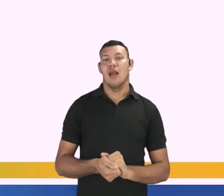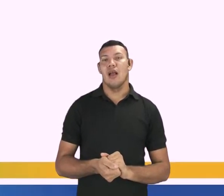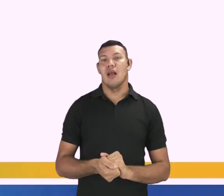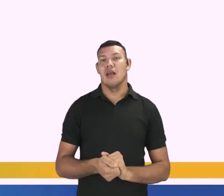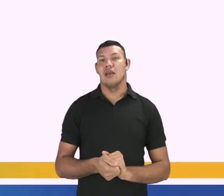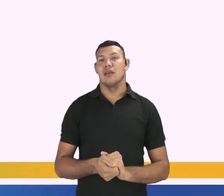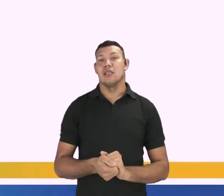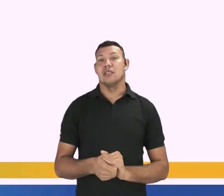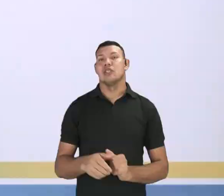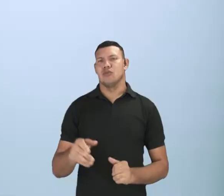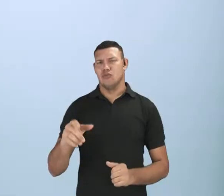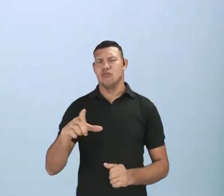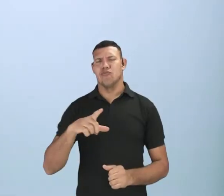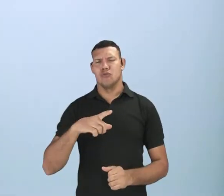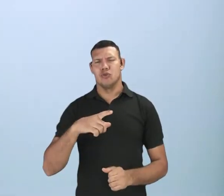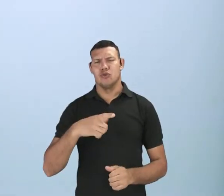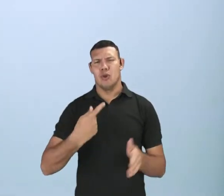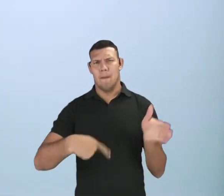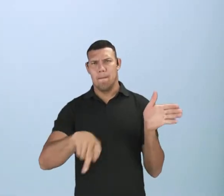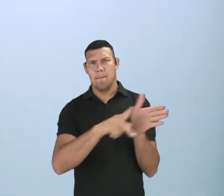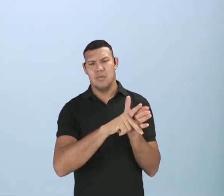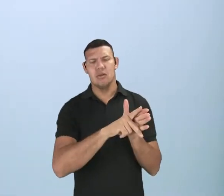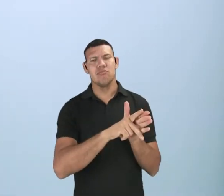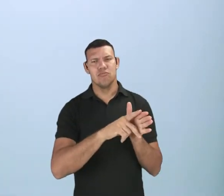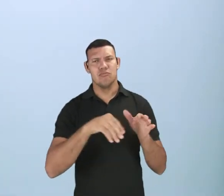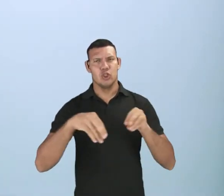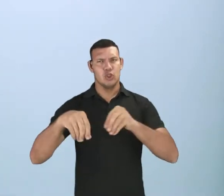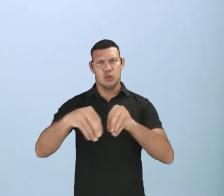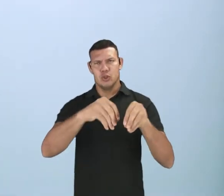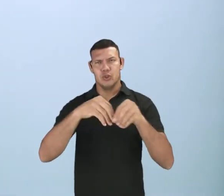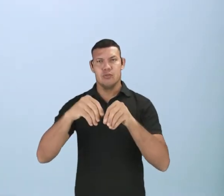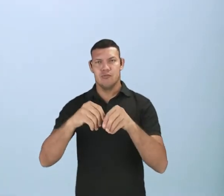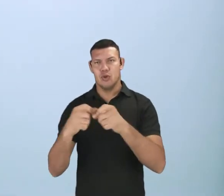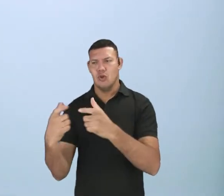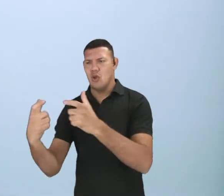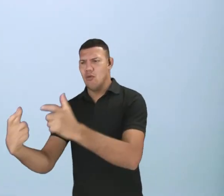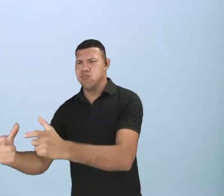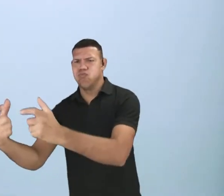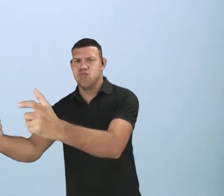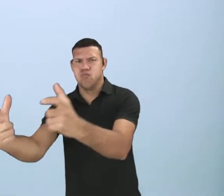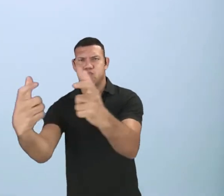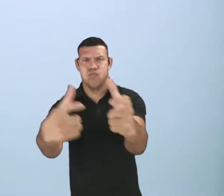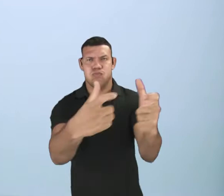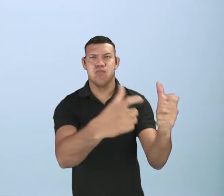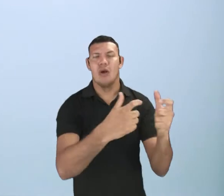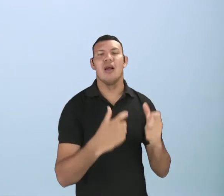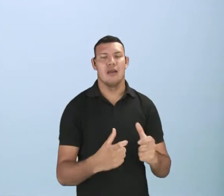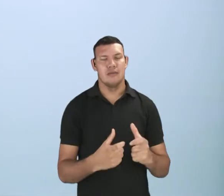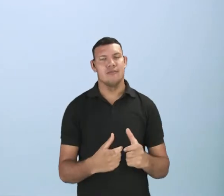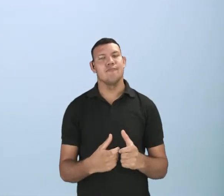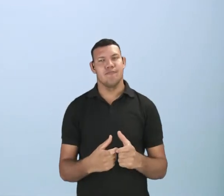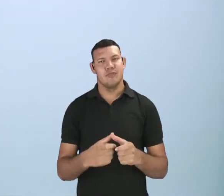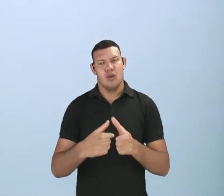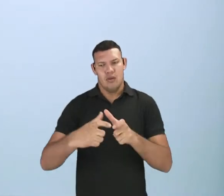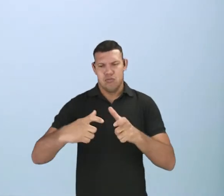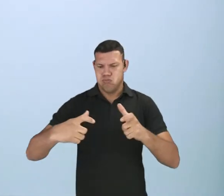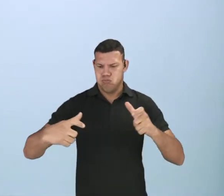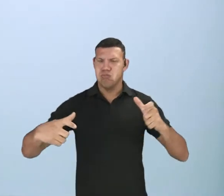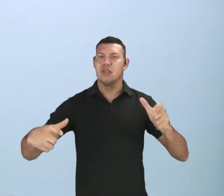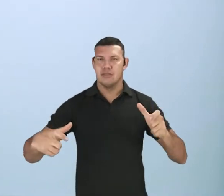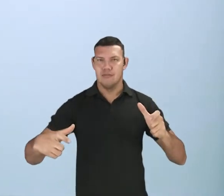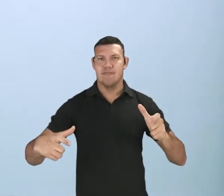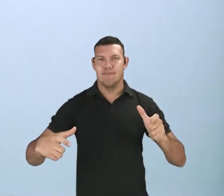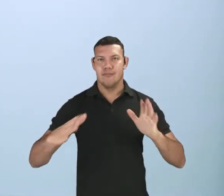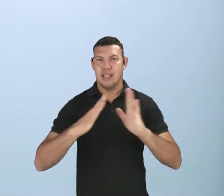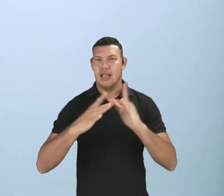das terras, ela também vai abranger, né? Ela vai crescer nesse domínio rural, né? E a igreja,